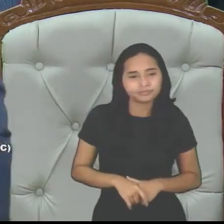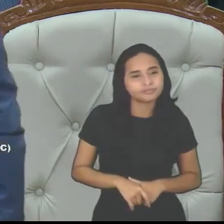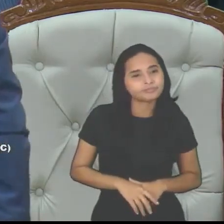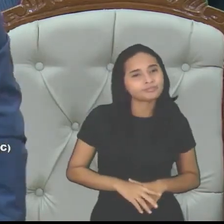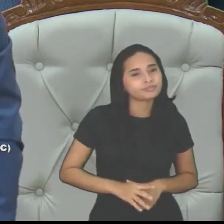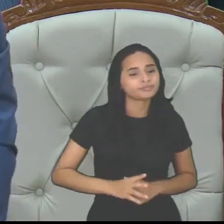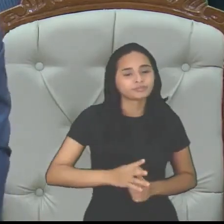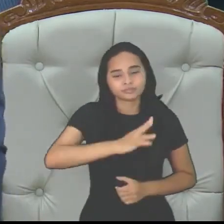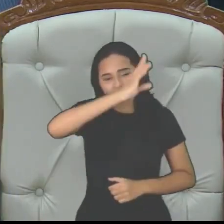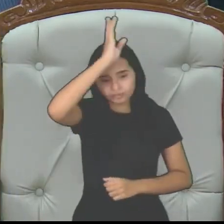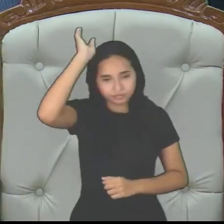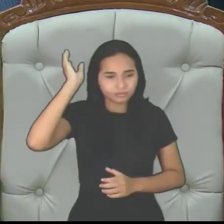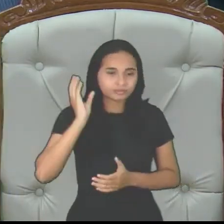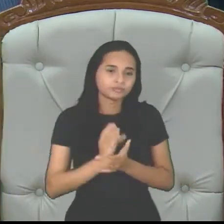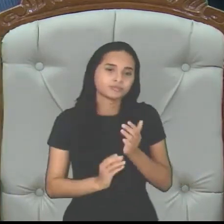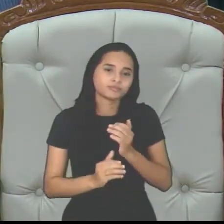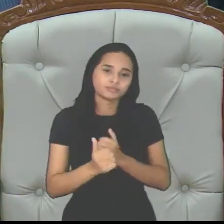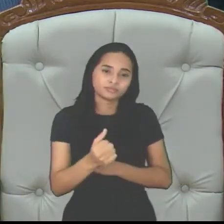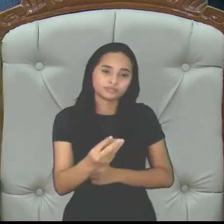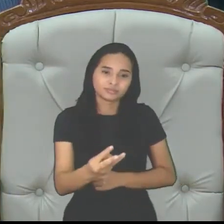Romanos capítulo 13,